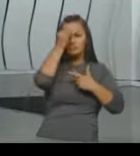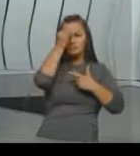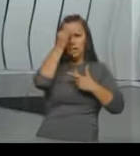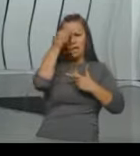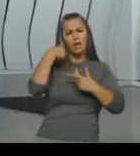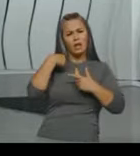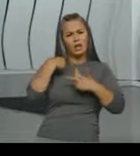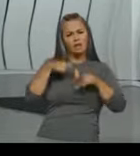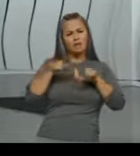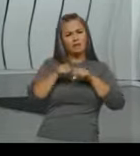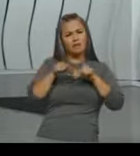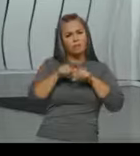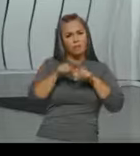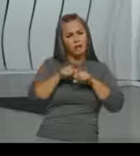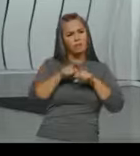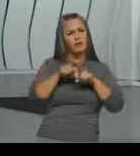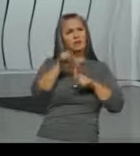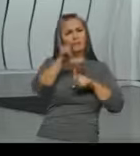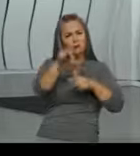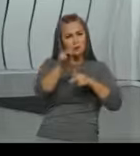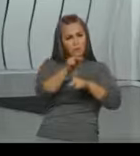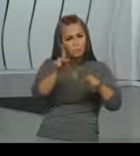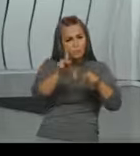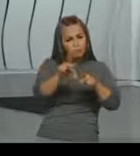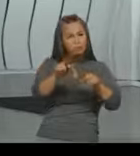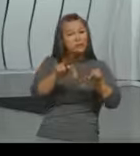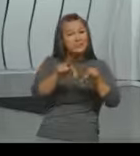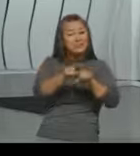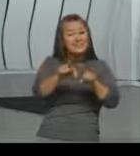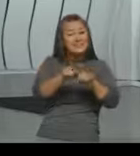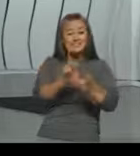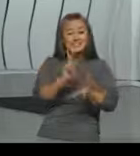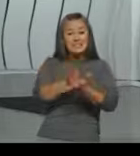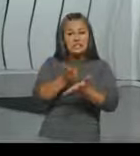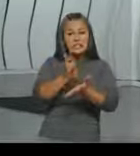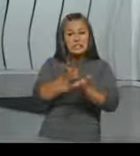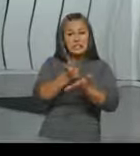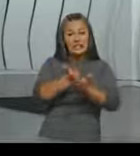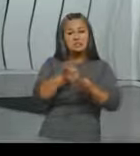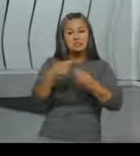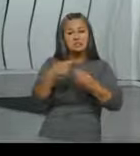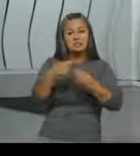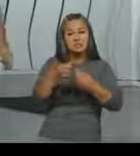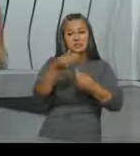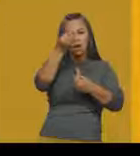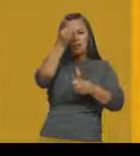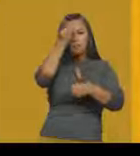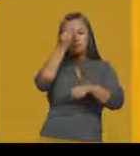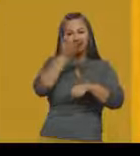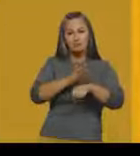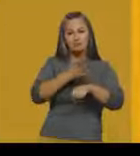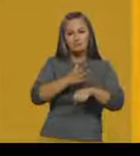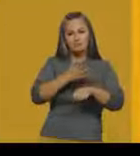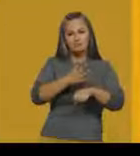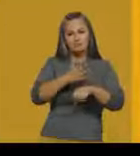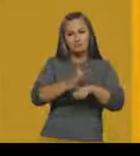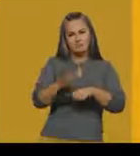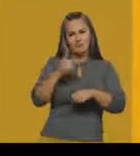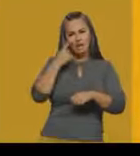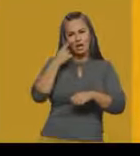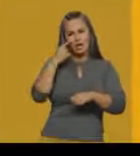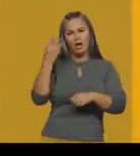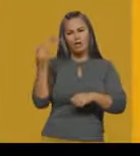lá da sua escola, junto comigo. Eu posso aprender com o seu professor e eu quero aprender com eles, tá bom? Então, seguindo aqui. Coloquei